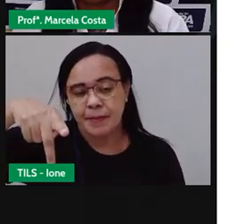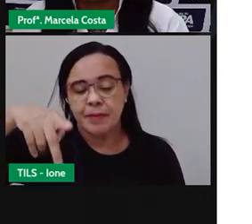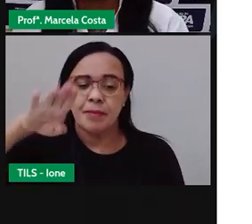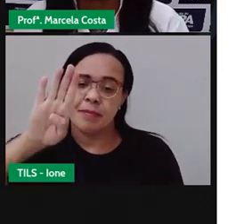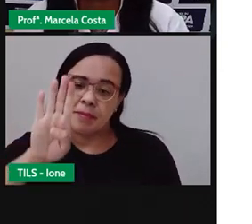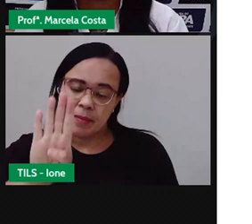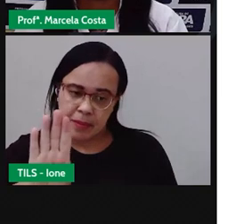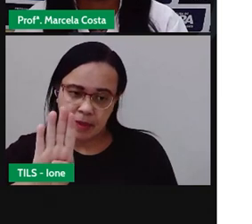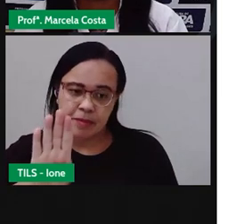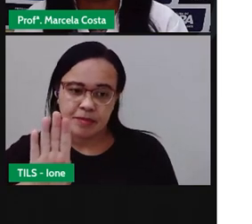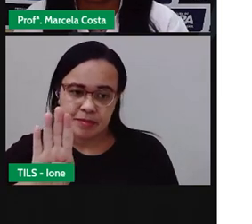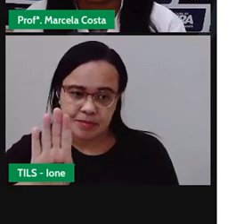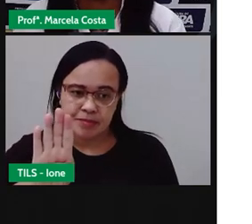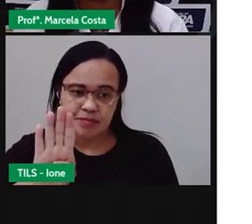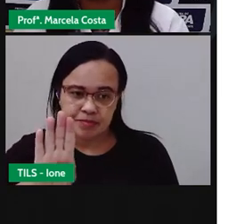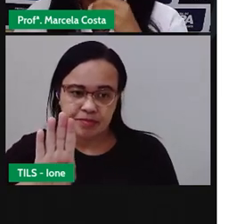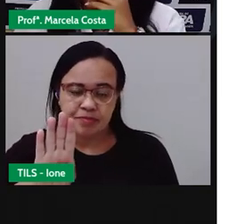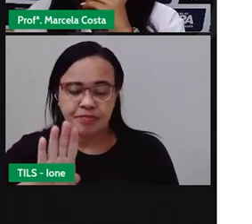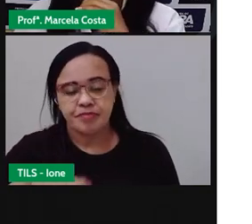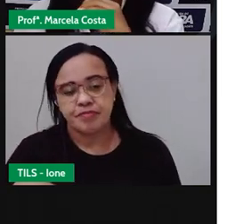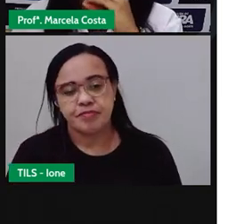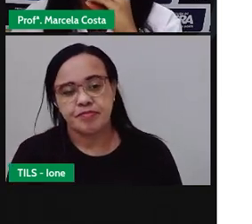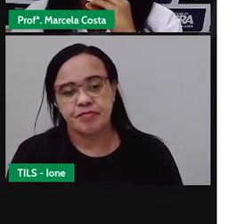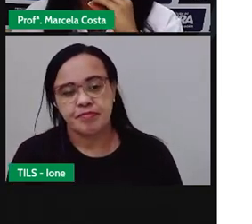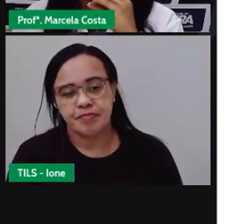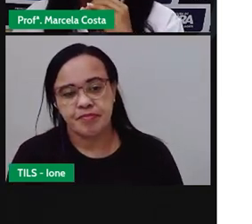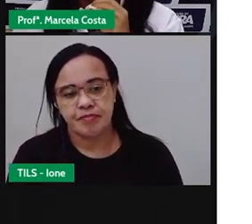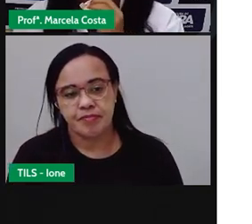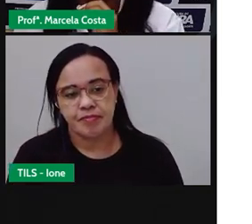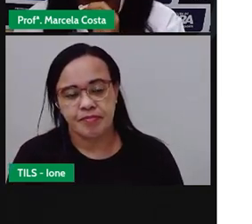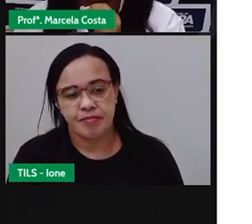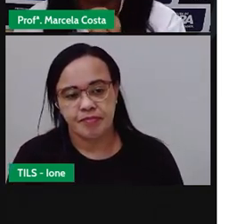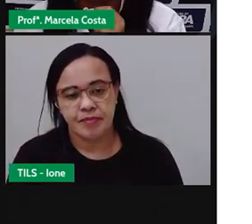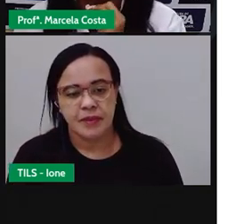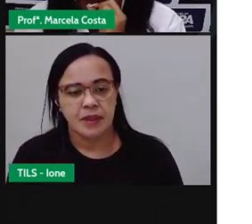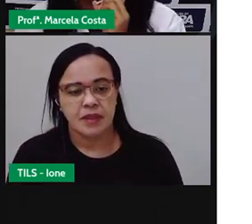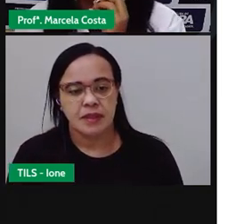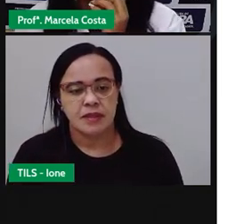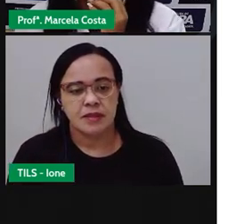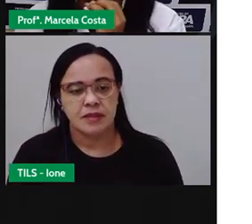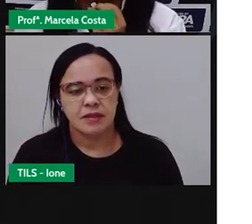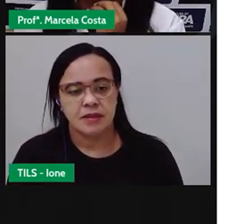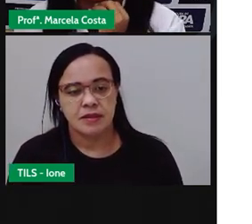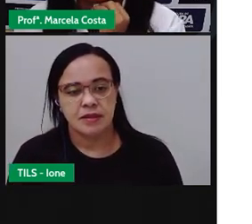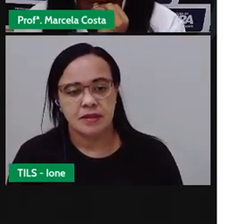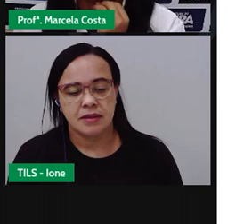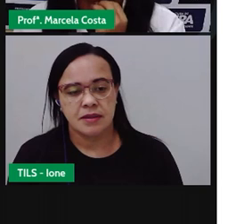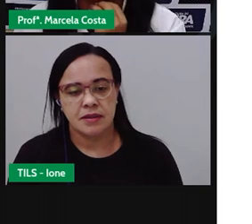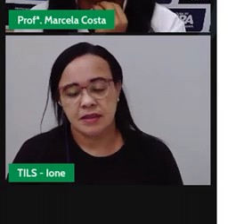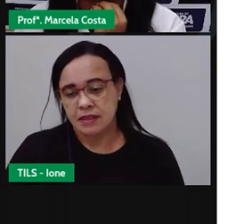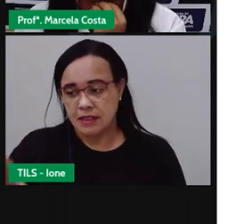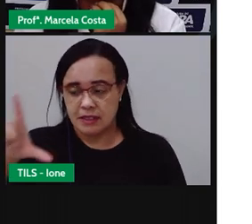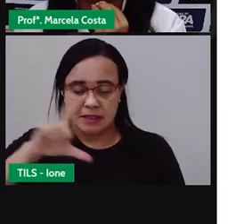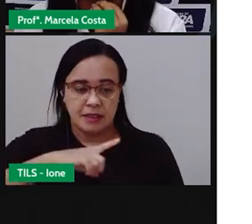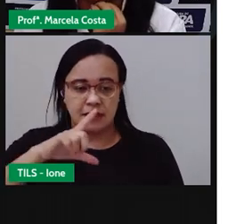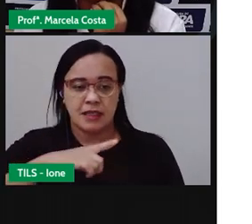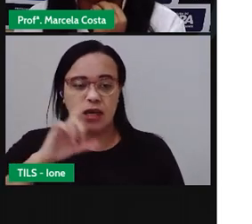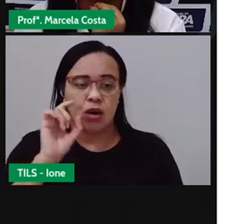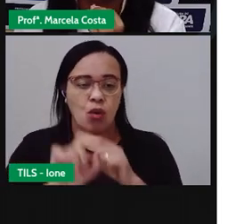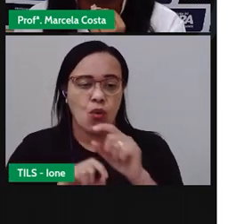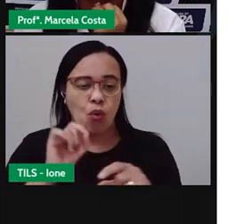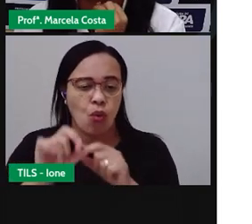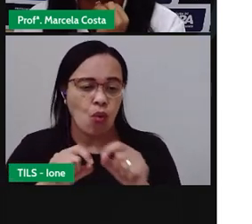a b a gente e a gente vai vai ter esse